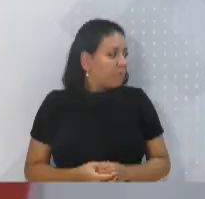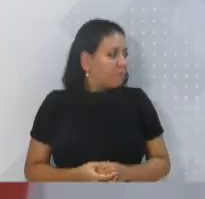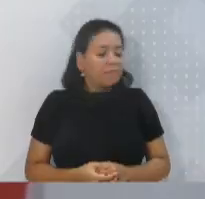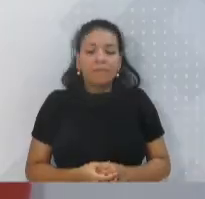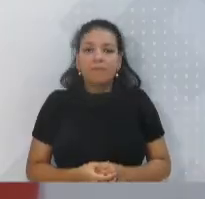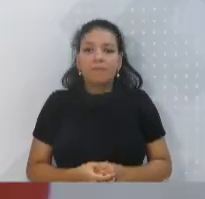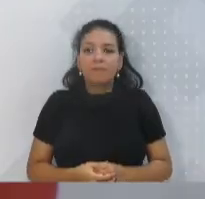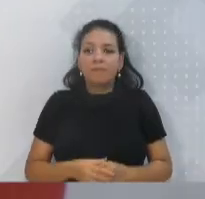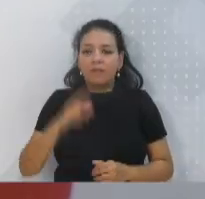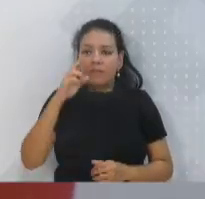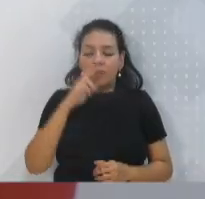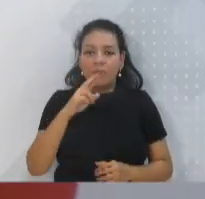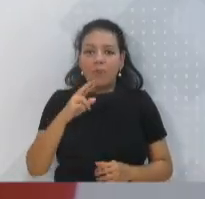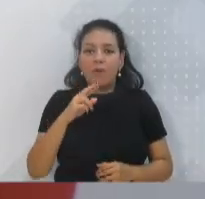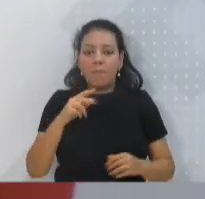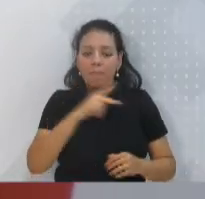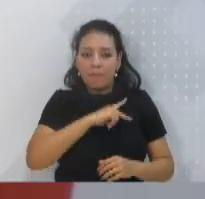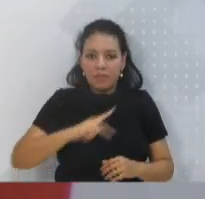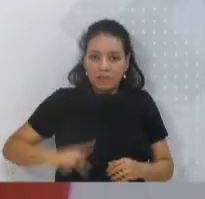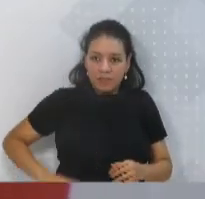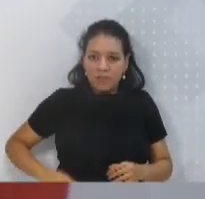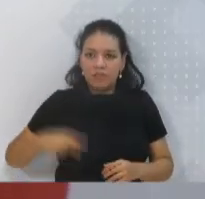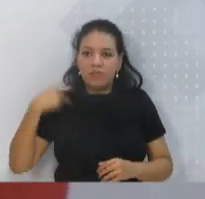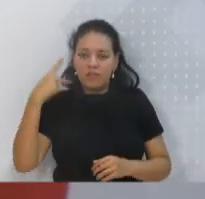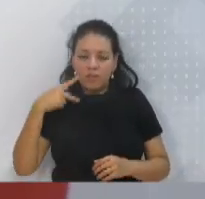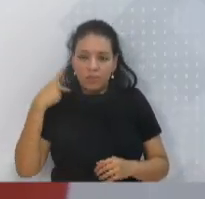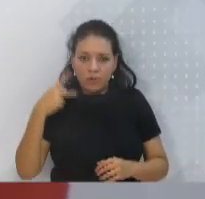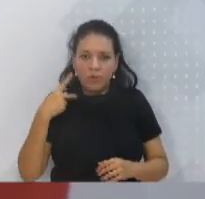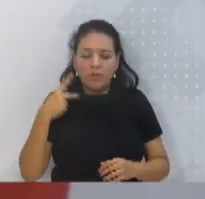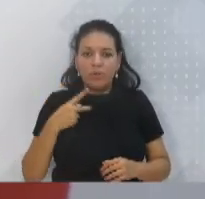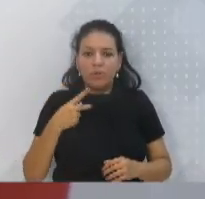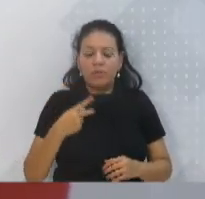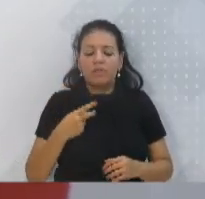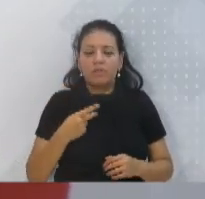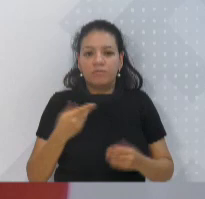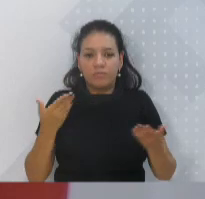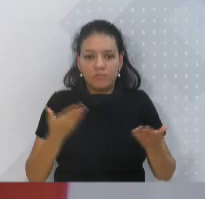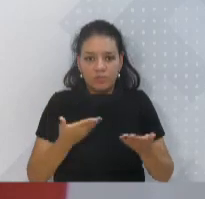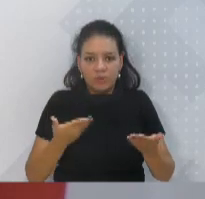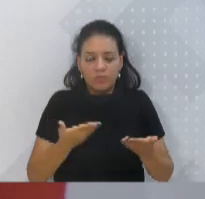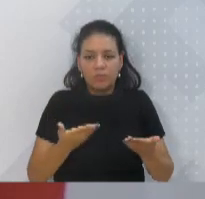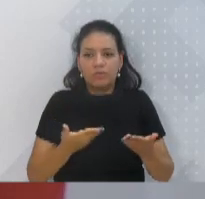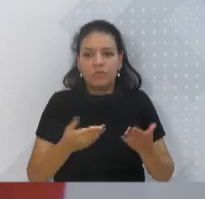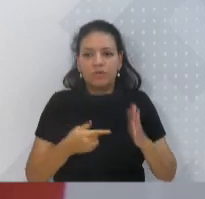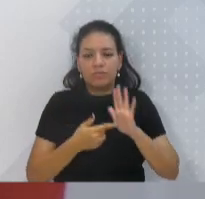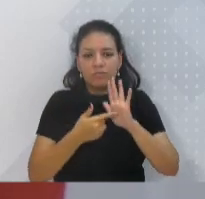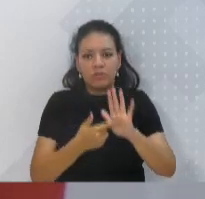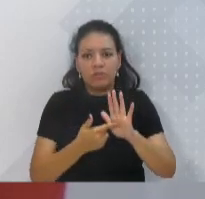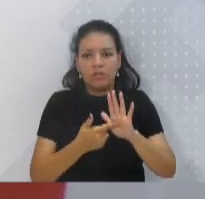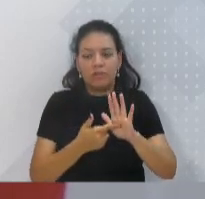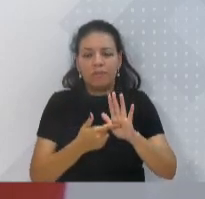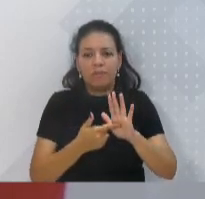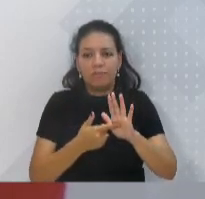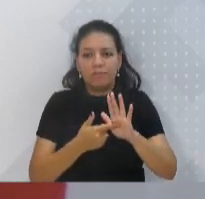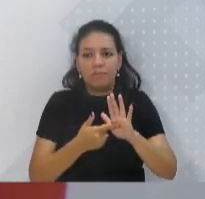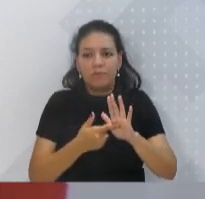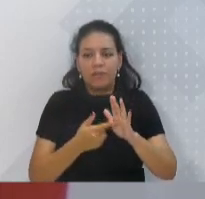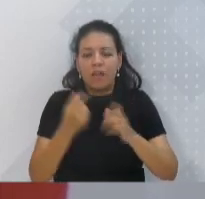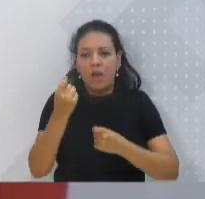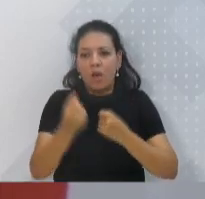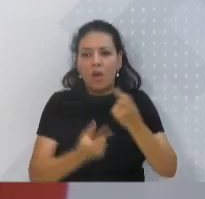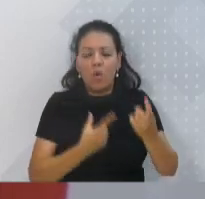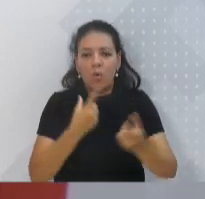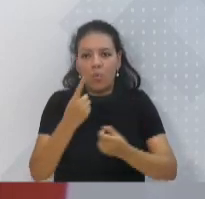Senhor presidente, senhores vereadores, comunidades, acompanham meus cumprimentos. Eu quero destacar aqui, senhor presidente,